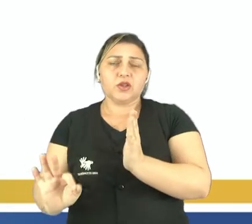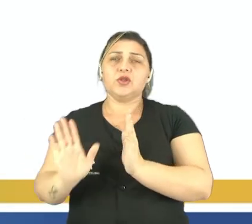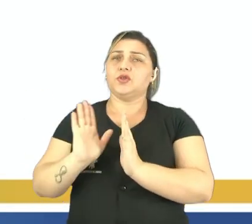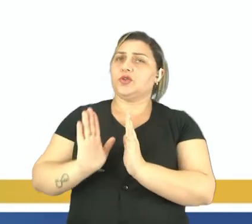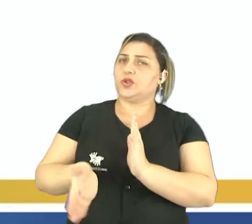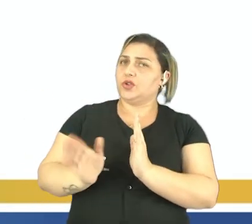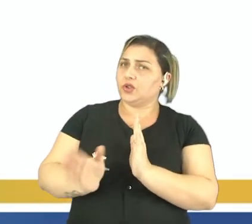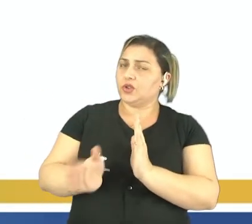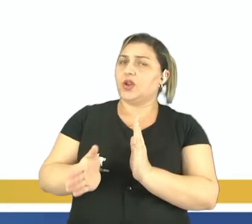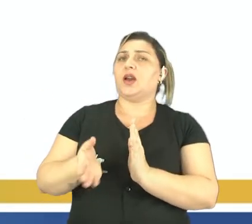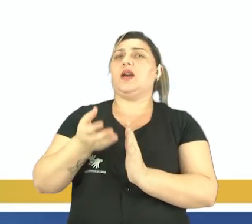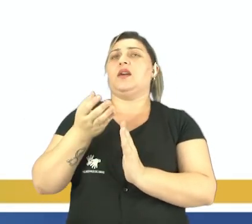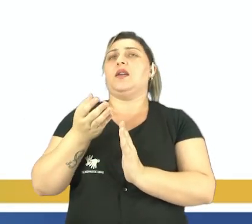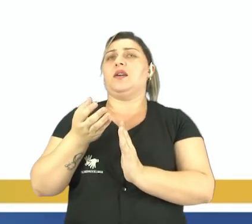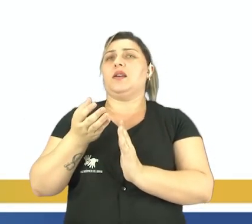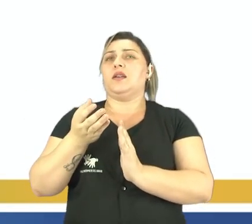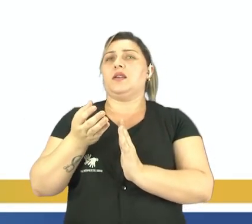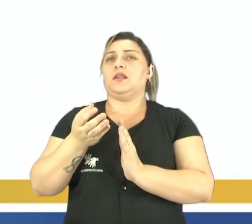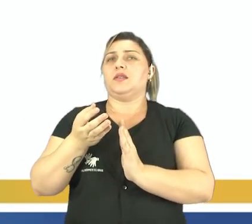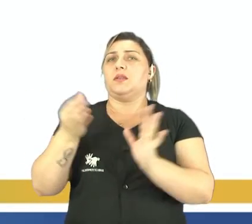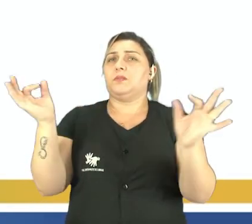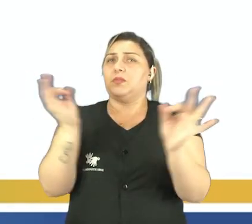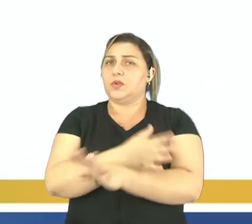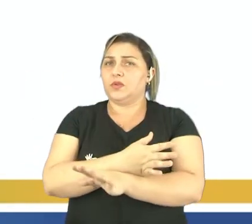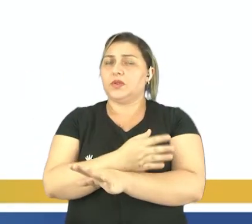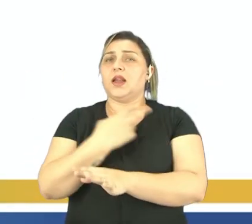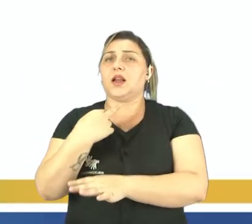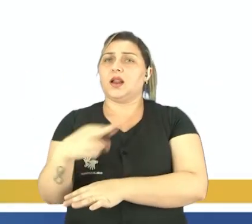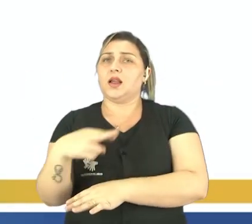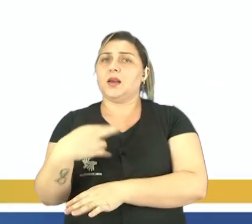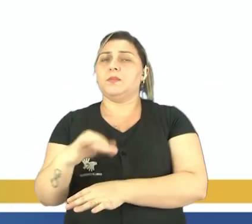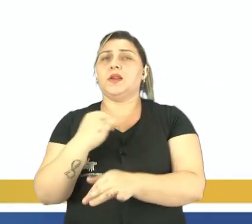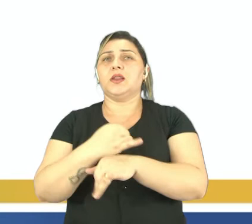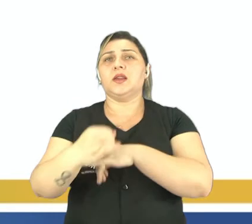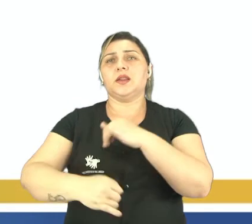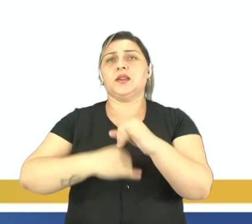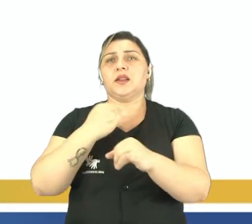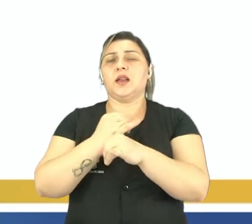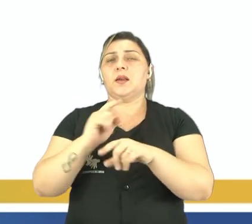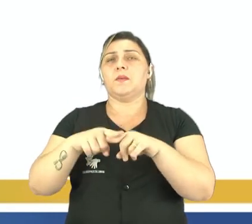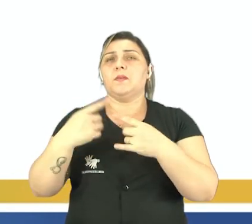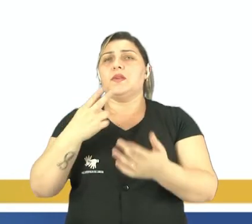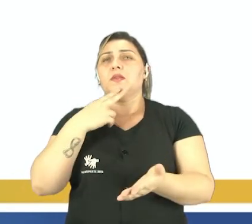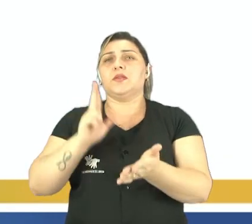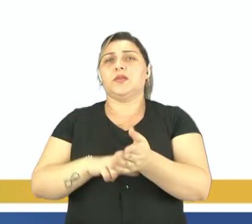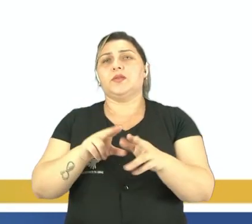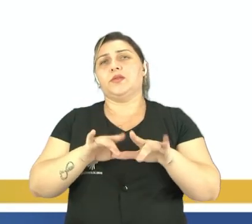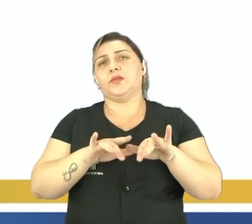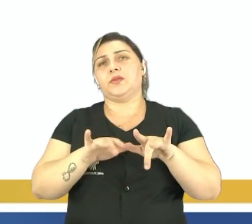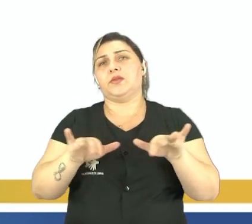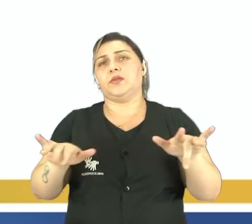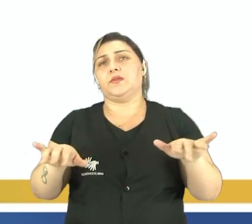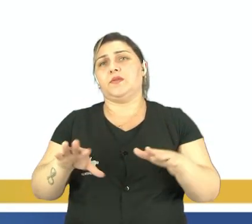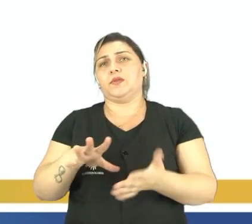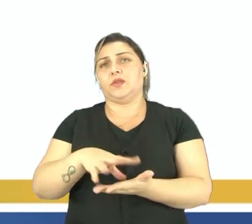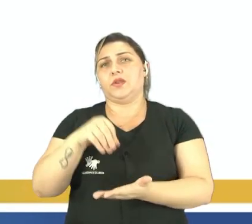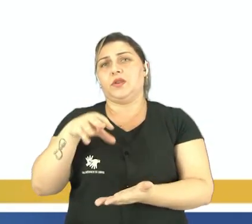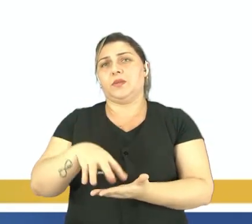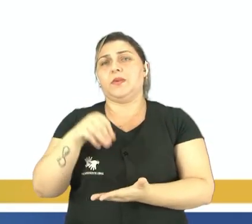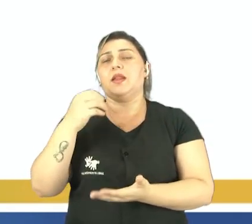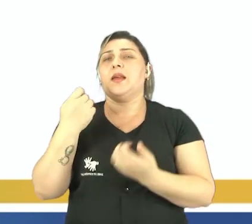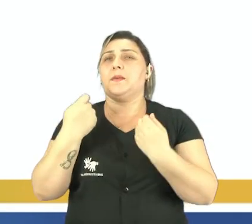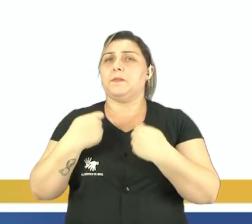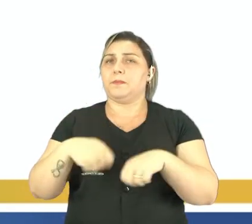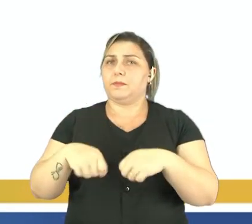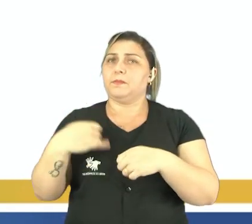já é suficiente se você for reclamar na internet. Mas, se for uma carta digitada que você imprimiu, é muito importante